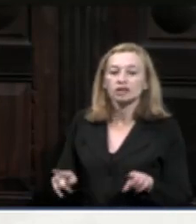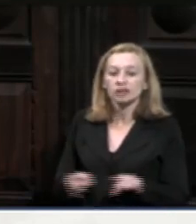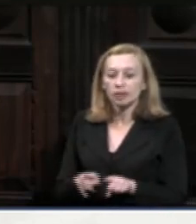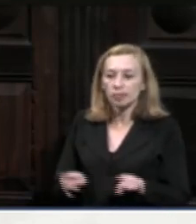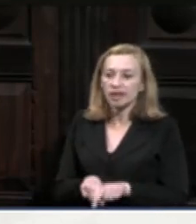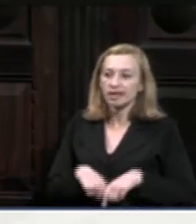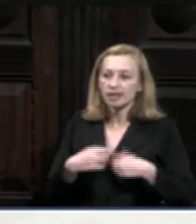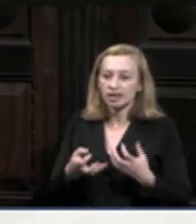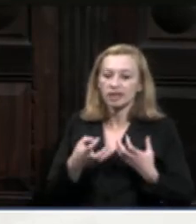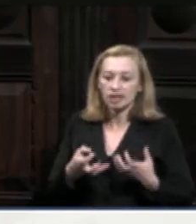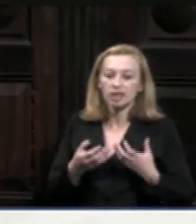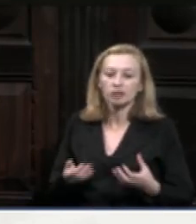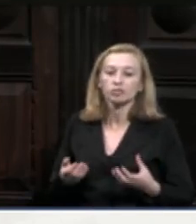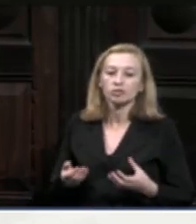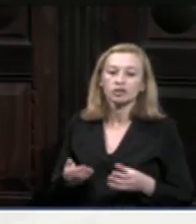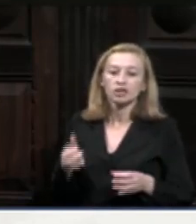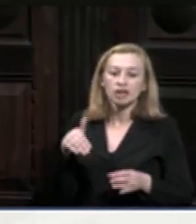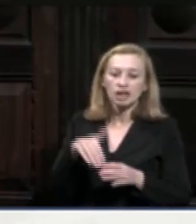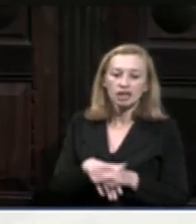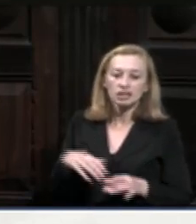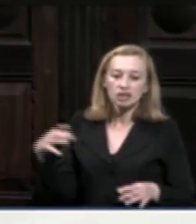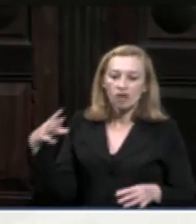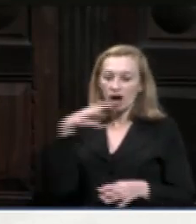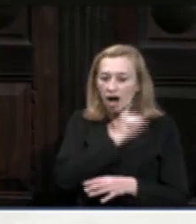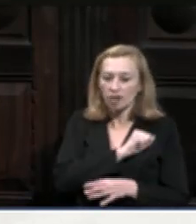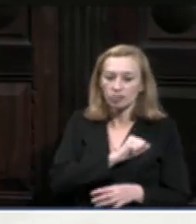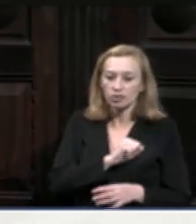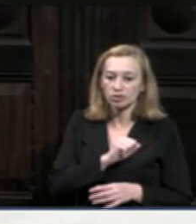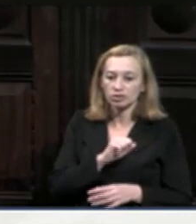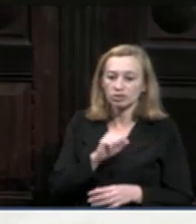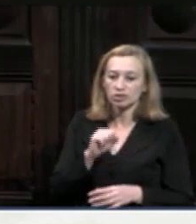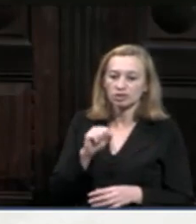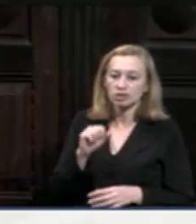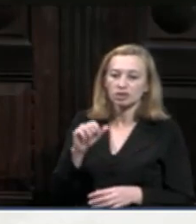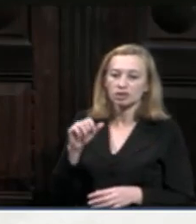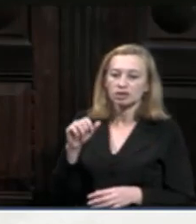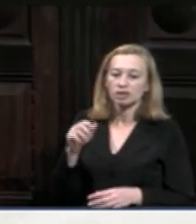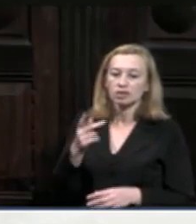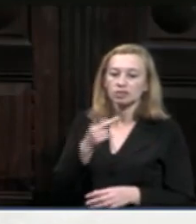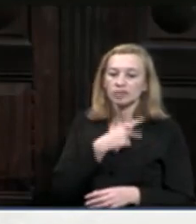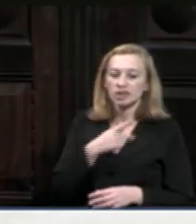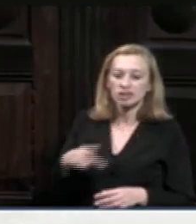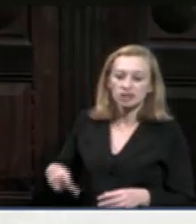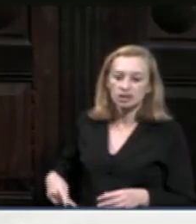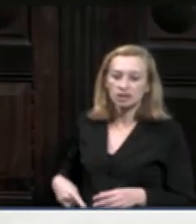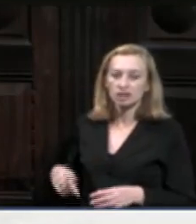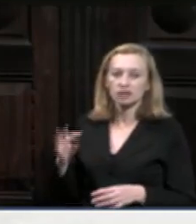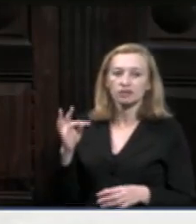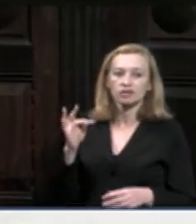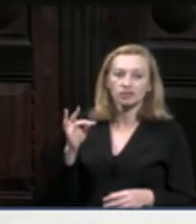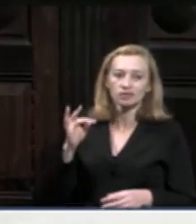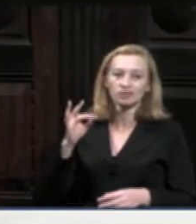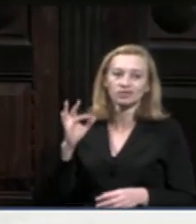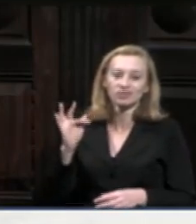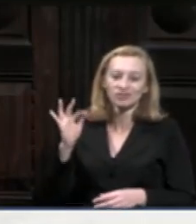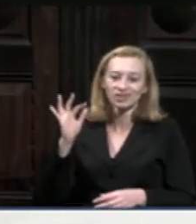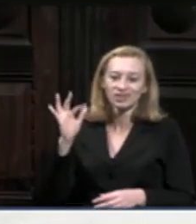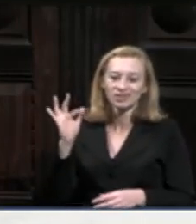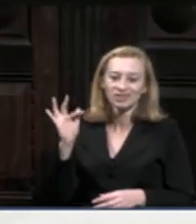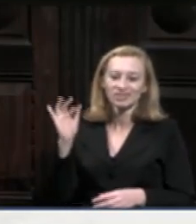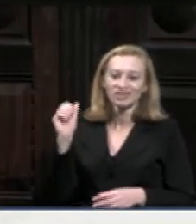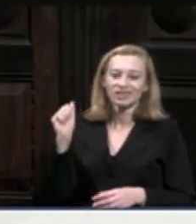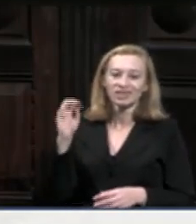queremos eleição urgente para todos os poderes, mas